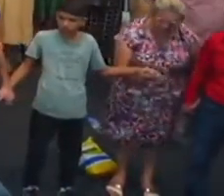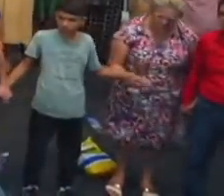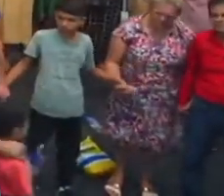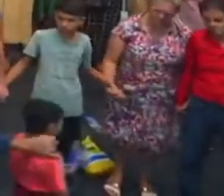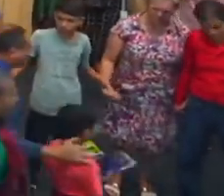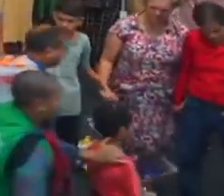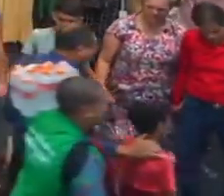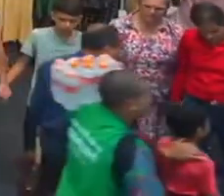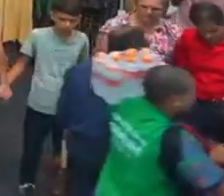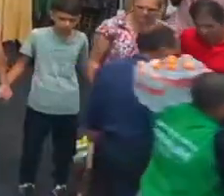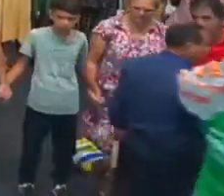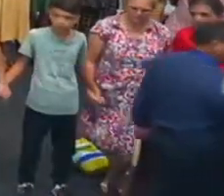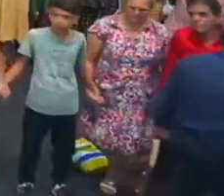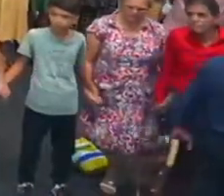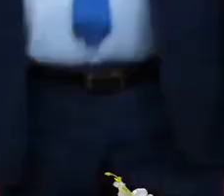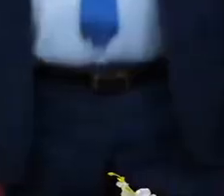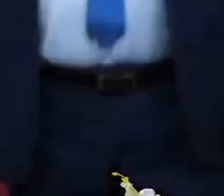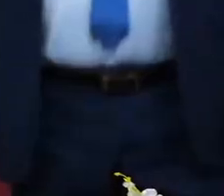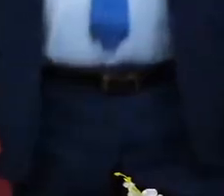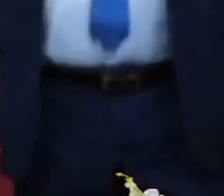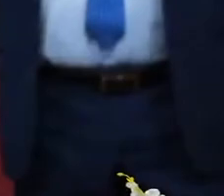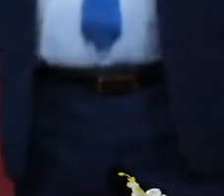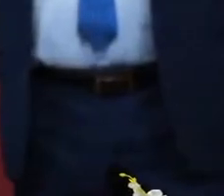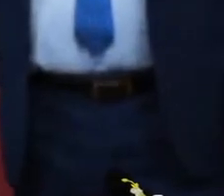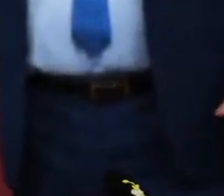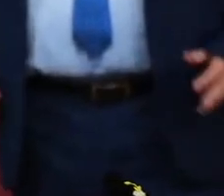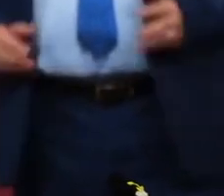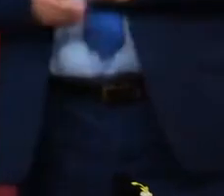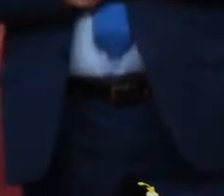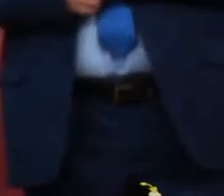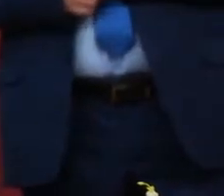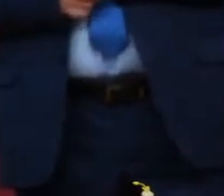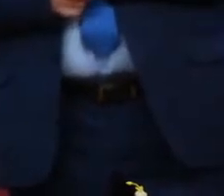Nós vamos convidar, Roberto, o Espírito Santo.